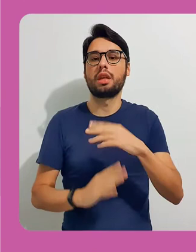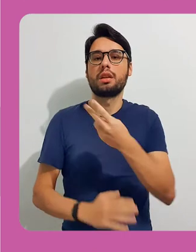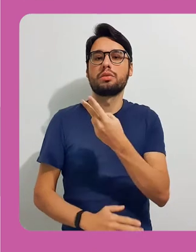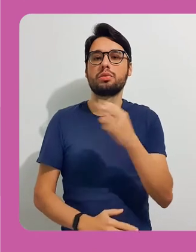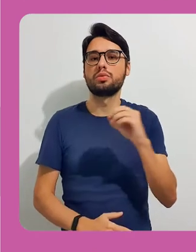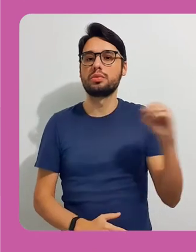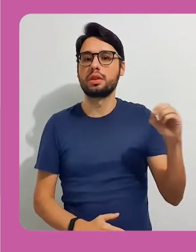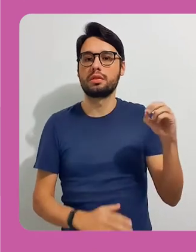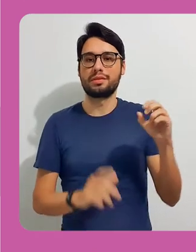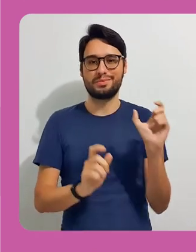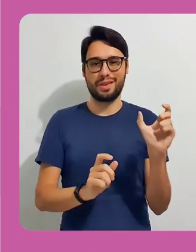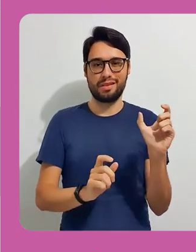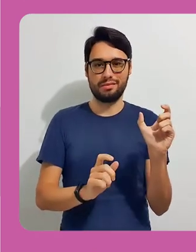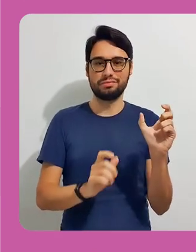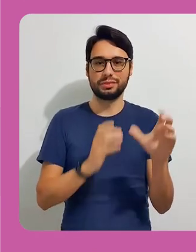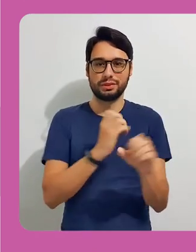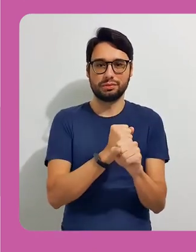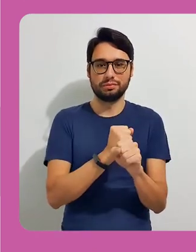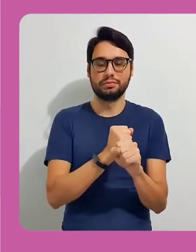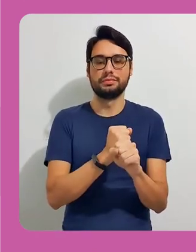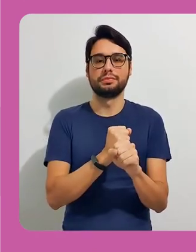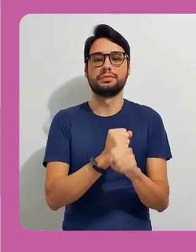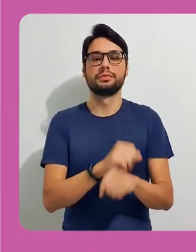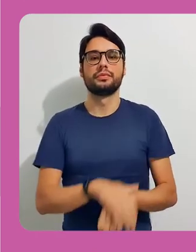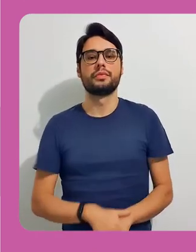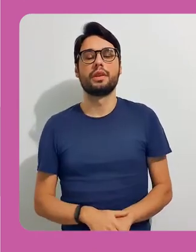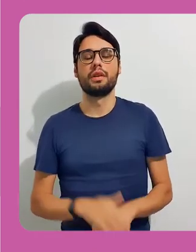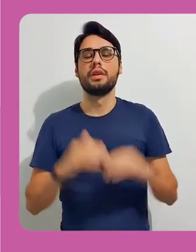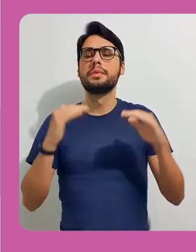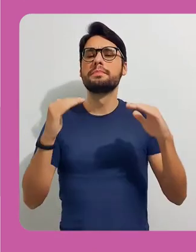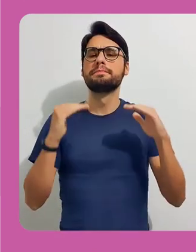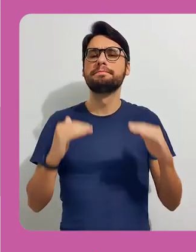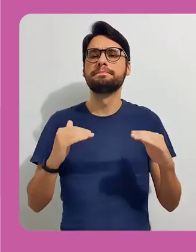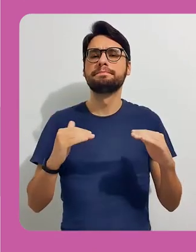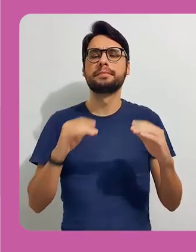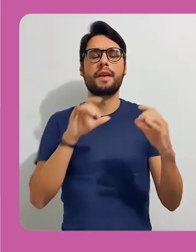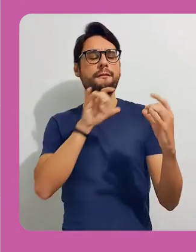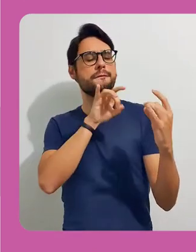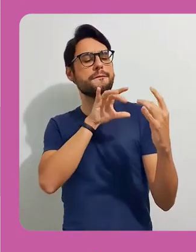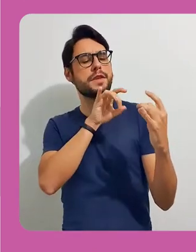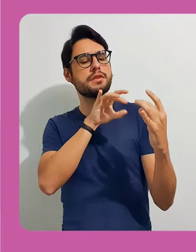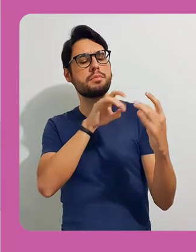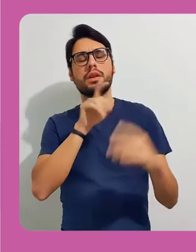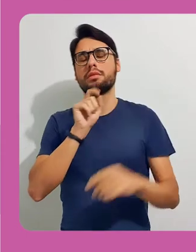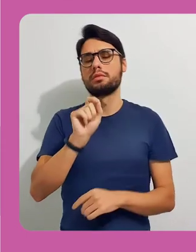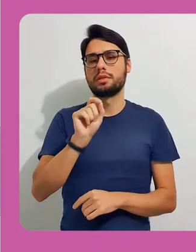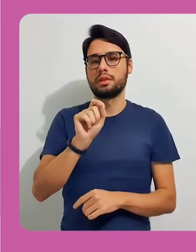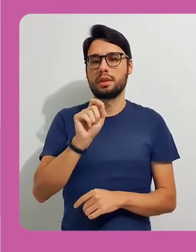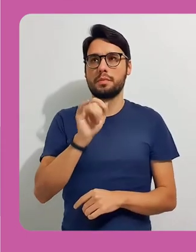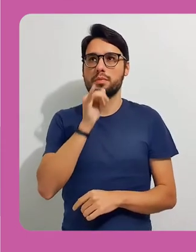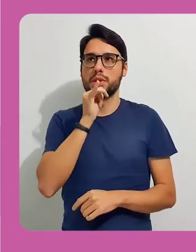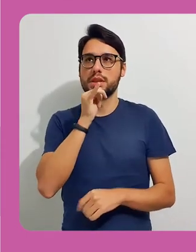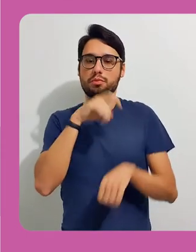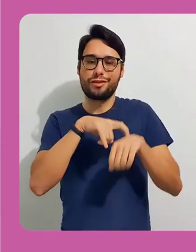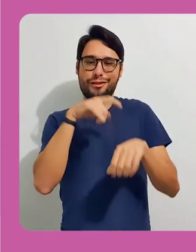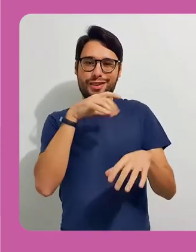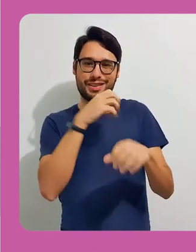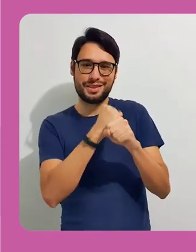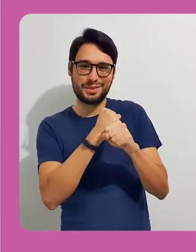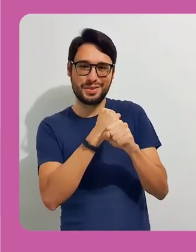então vou botar aqui ó 200 palavras é só para gente ver como é que a palha